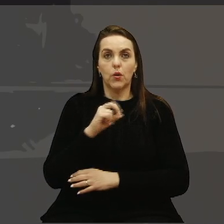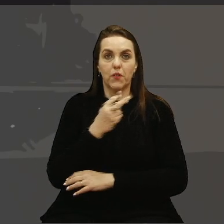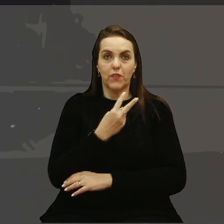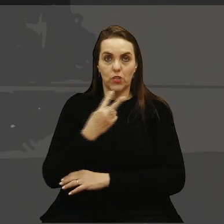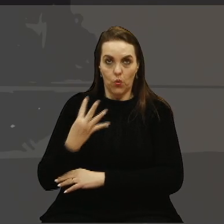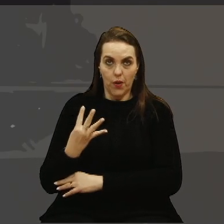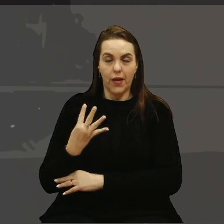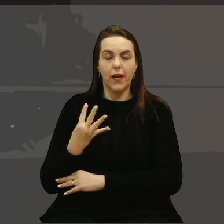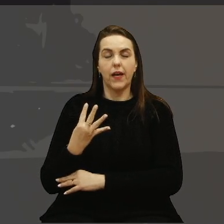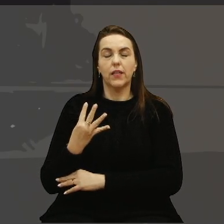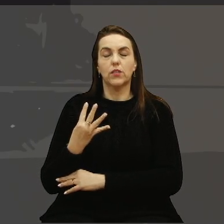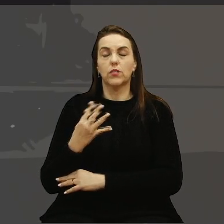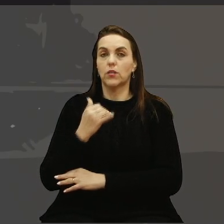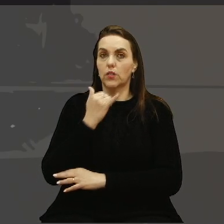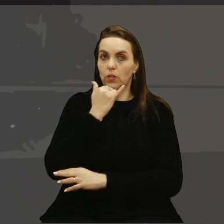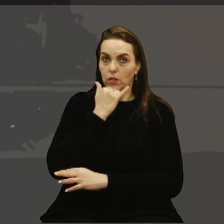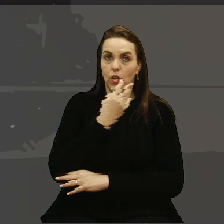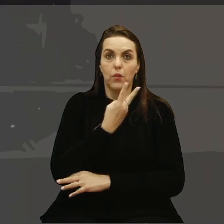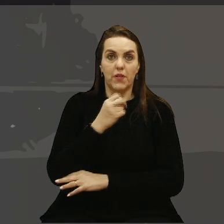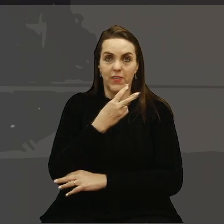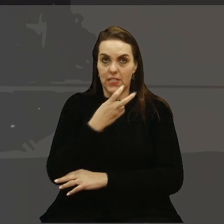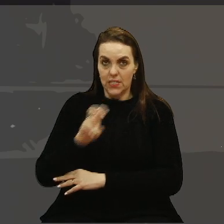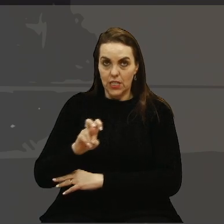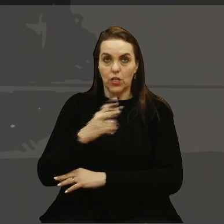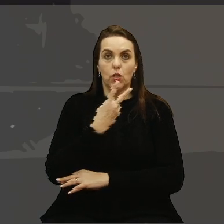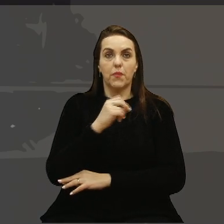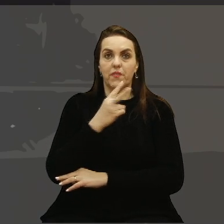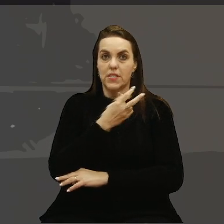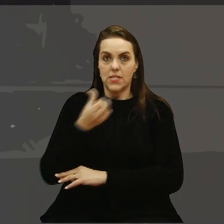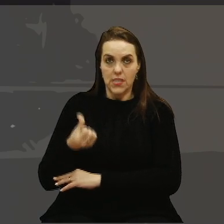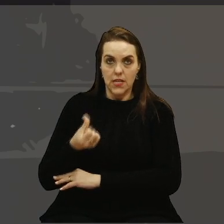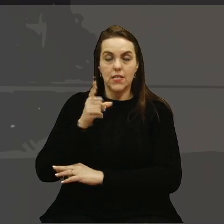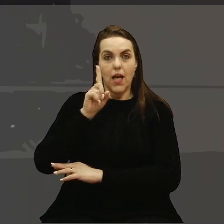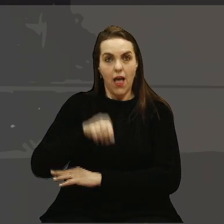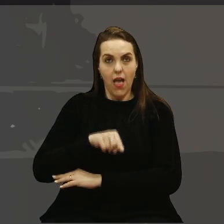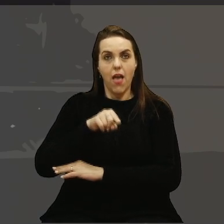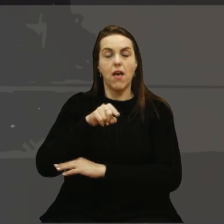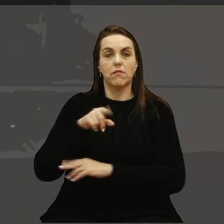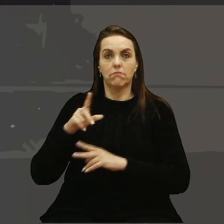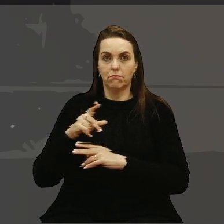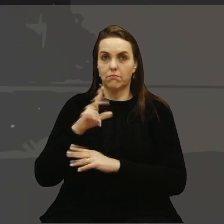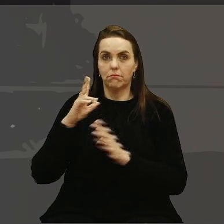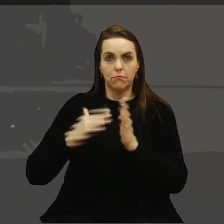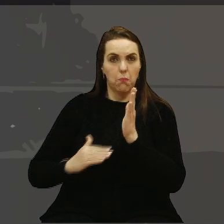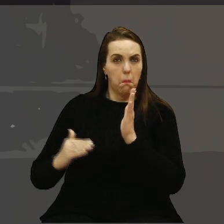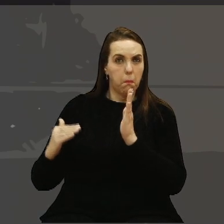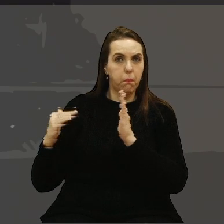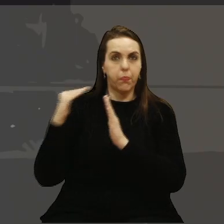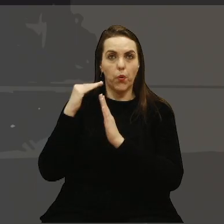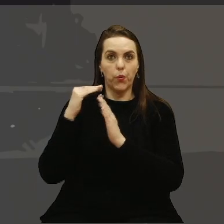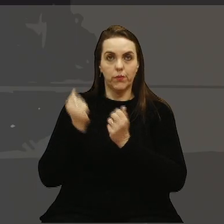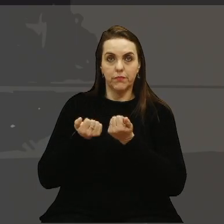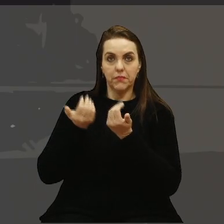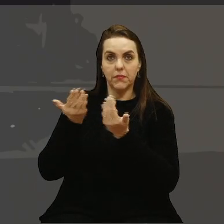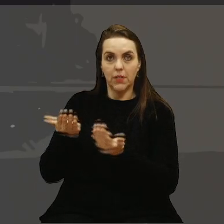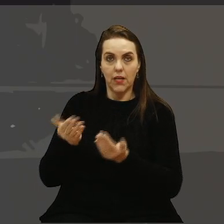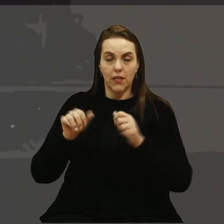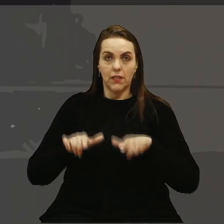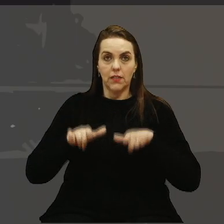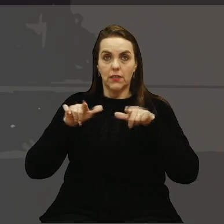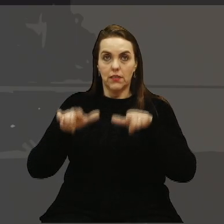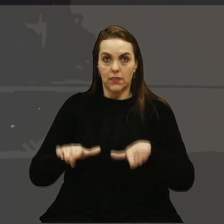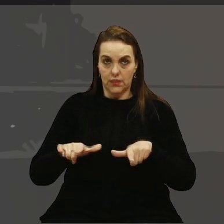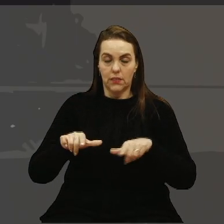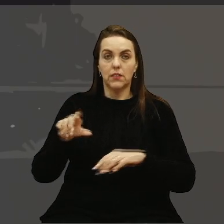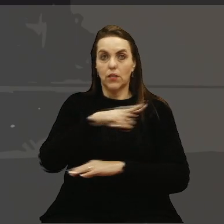2024, 2025, 2026 é para ser aí um recorde, né, de entrega de certidões no